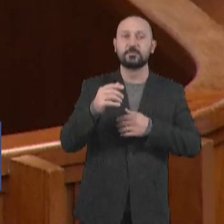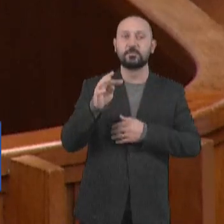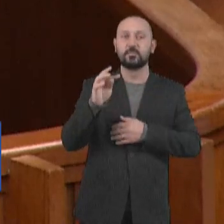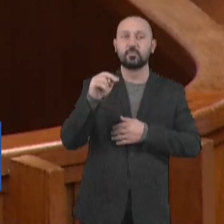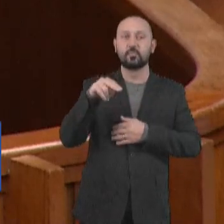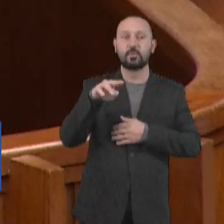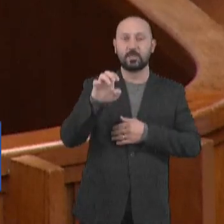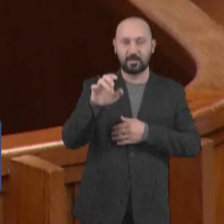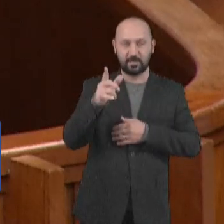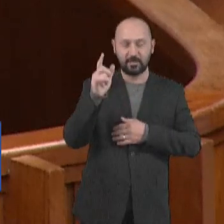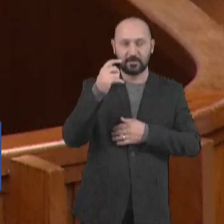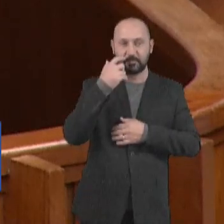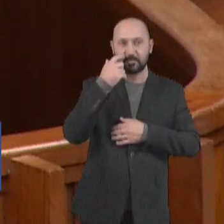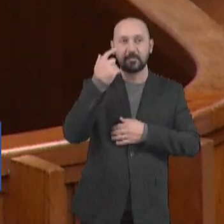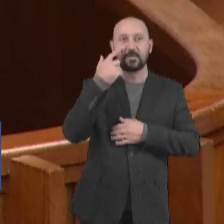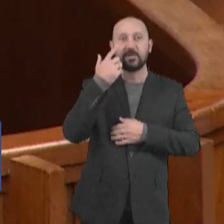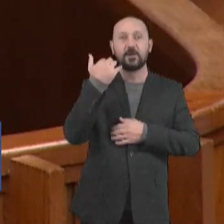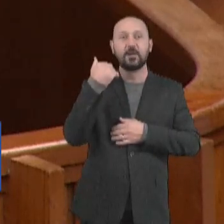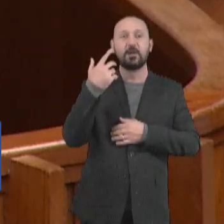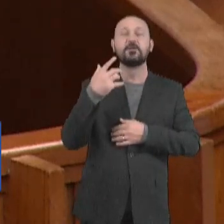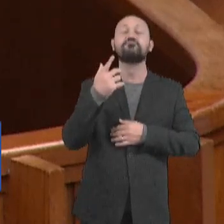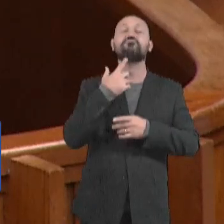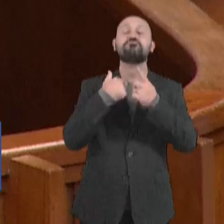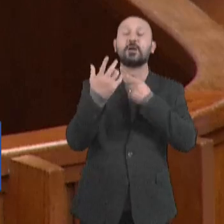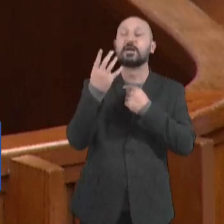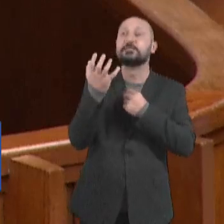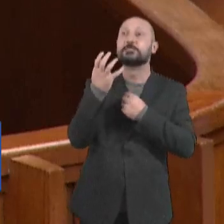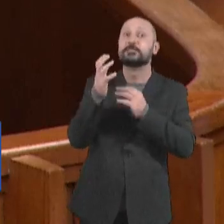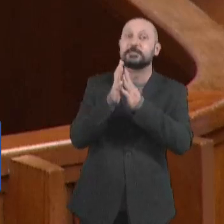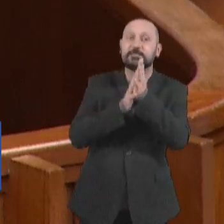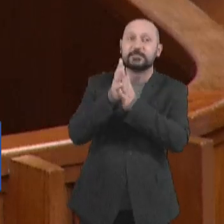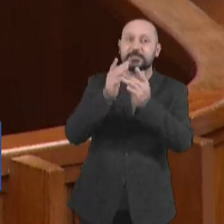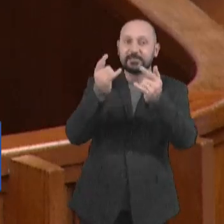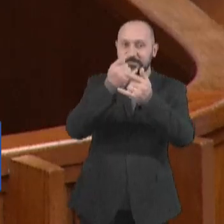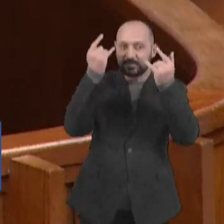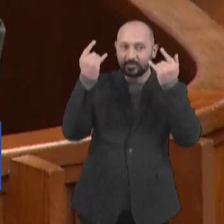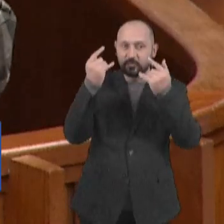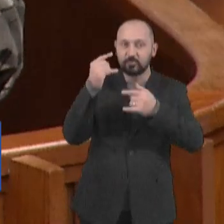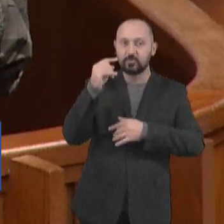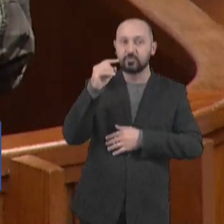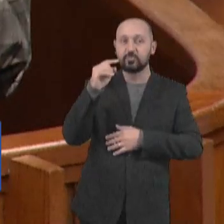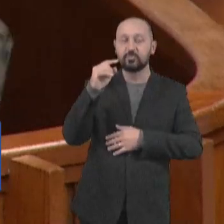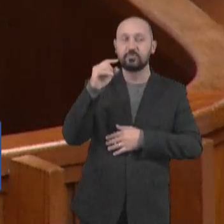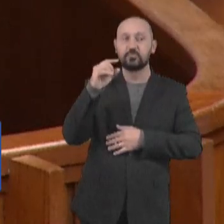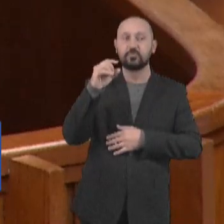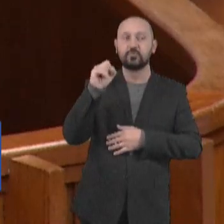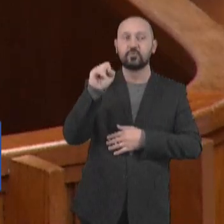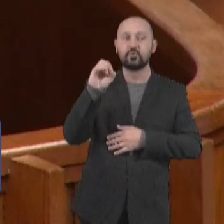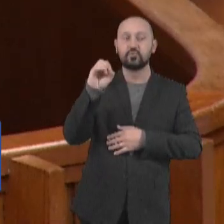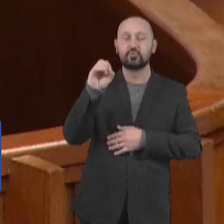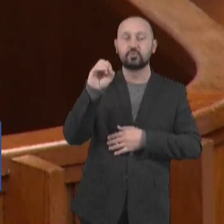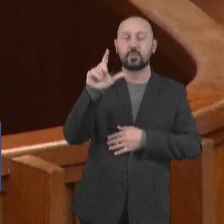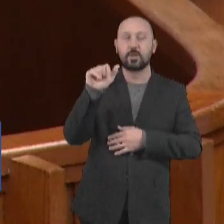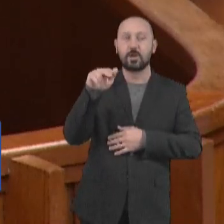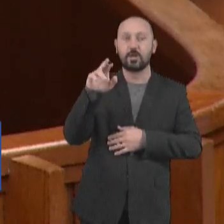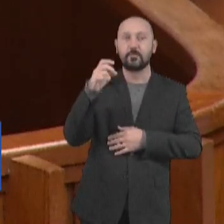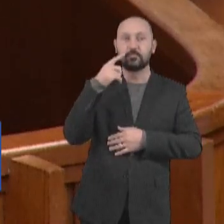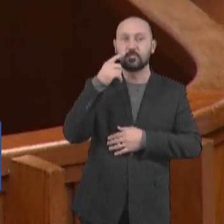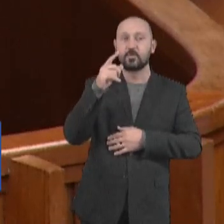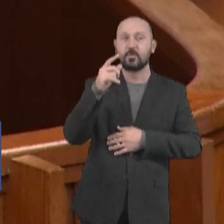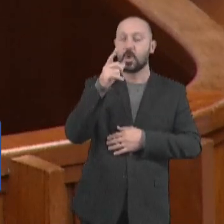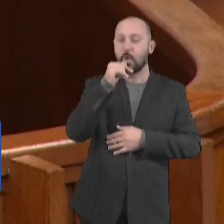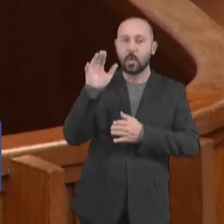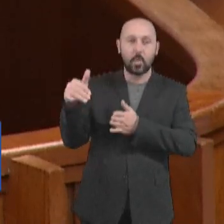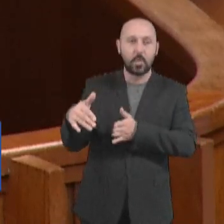Toné, a cobiça do Solano Lopes era também até o rio Aquidauana, que ele chamava de